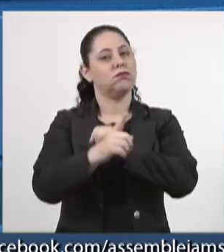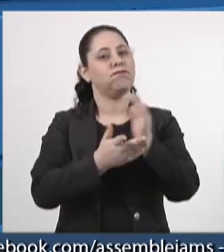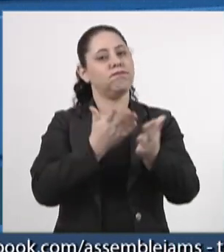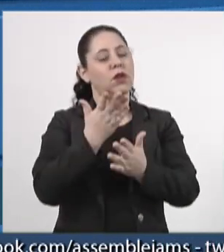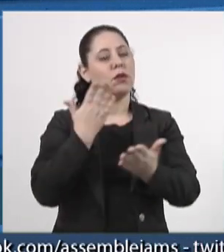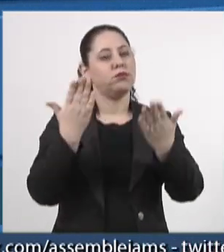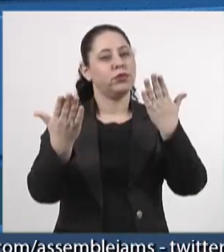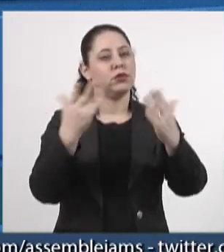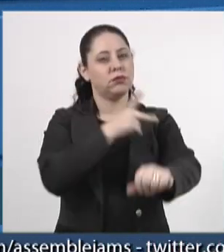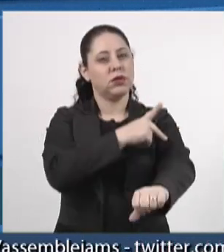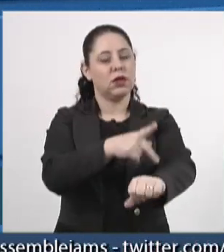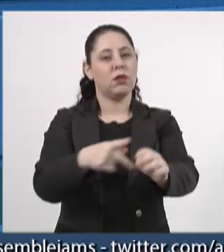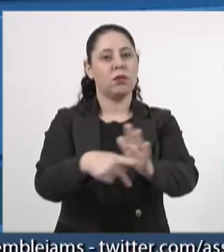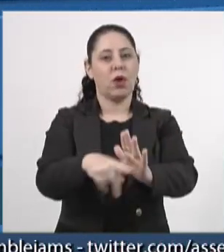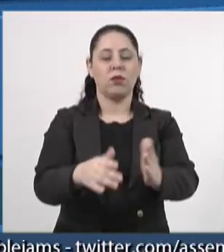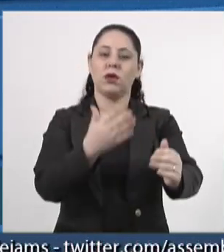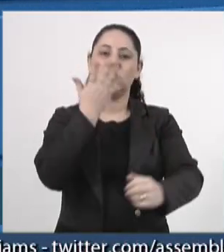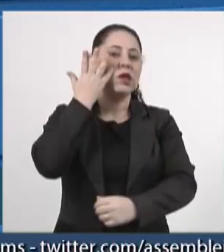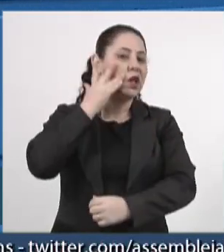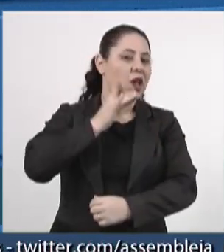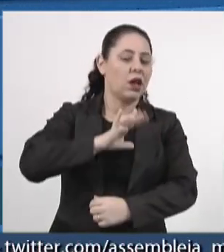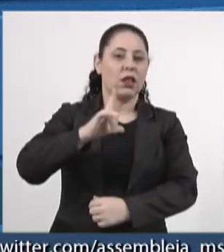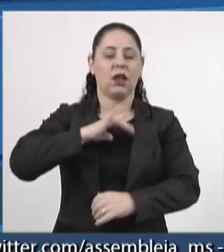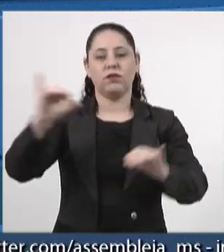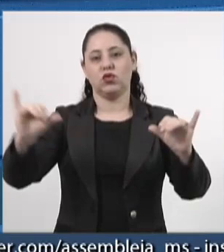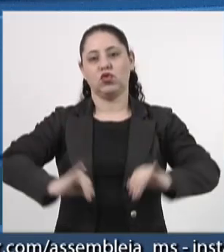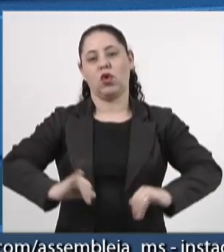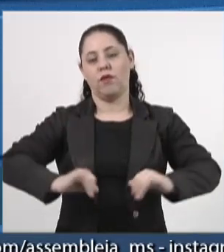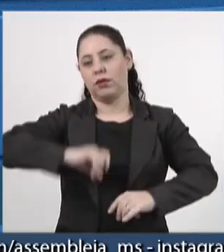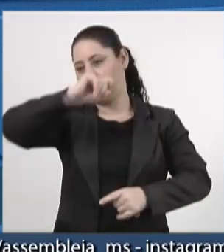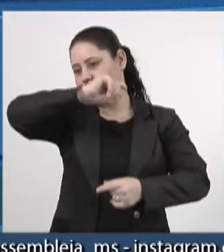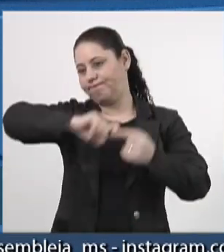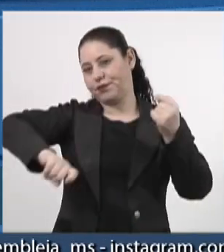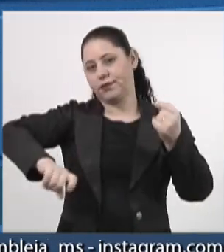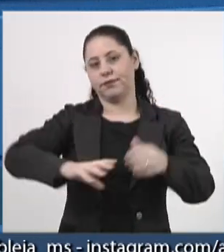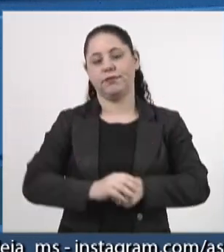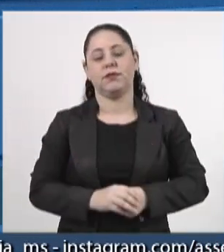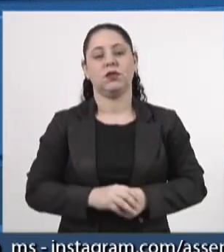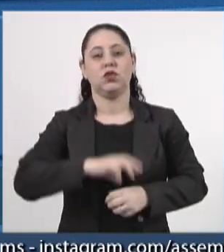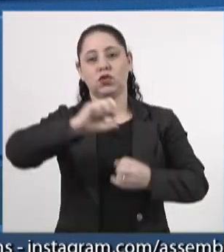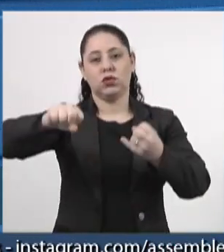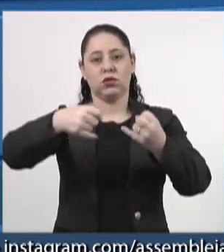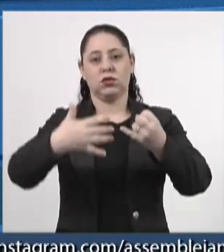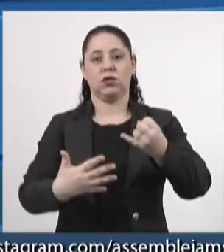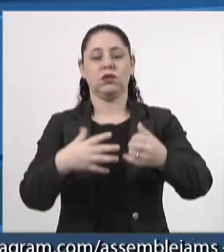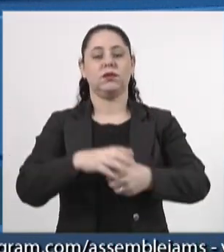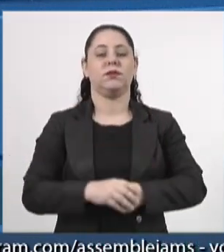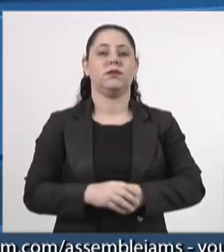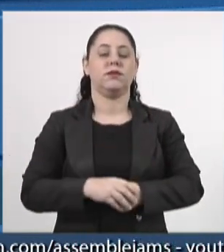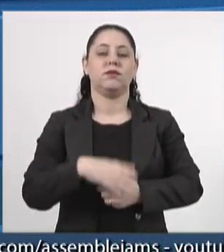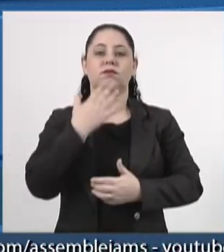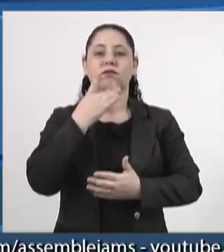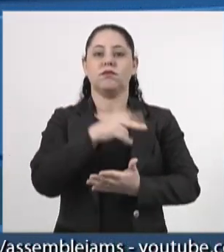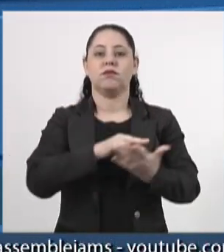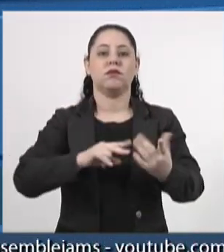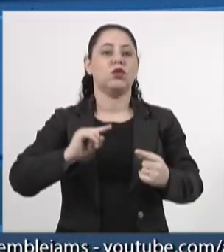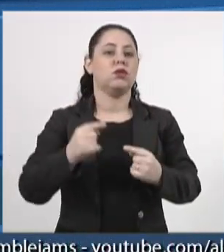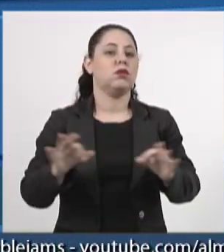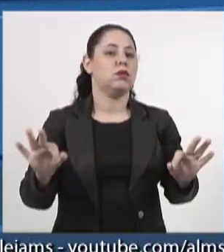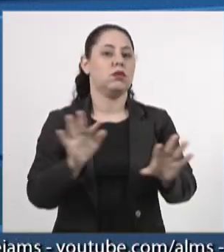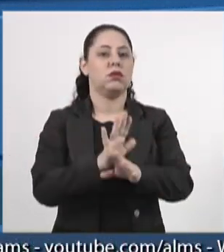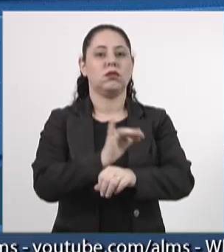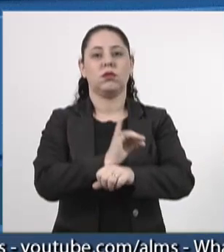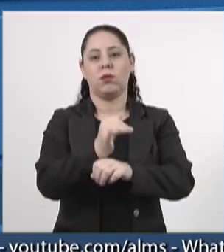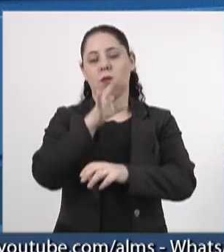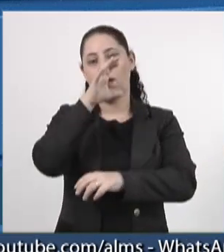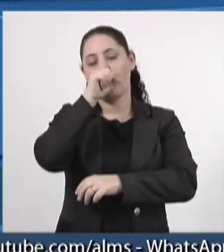tratamento psicossocial para crianças e adolescentes que sofram abuso sexual. Justificativa. Requerimento tem por objetivo encerrar as